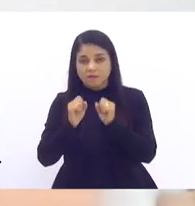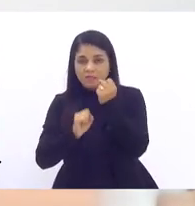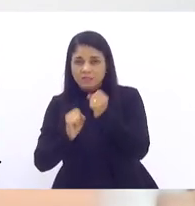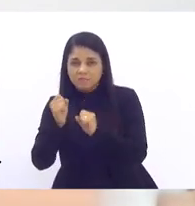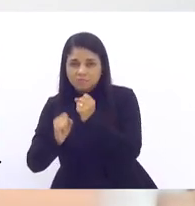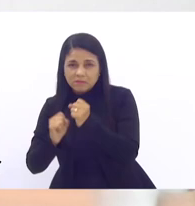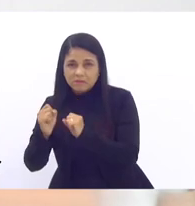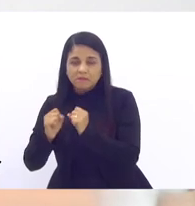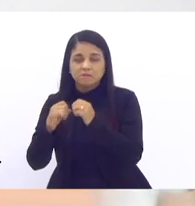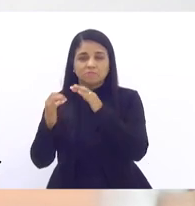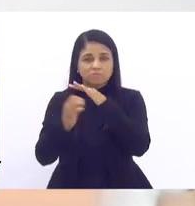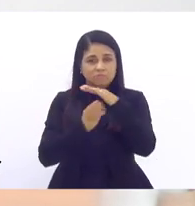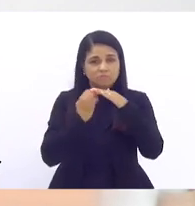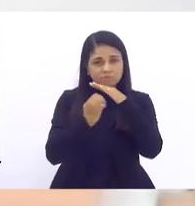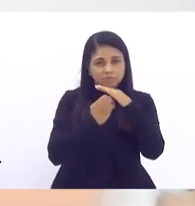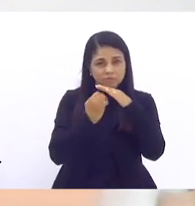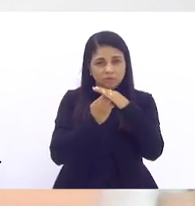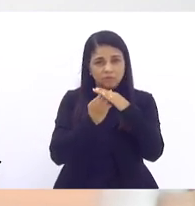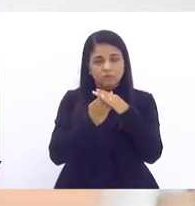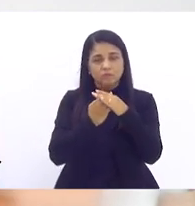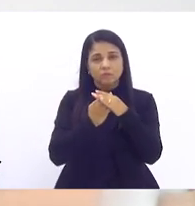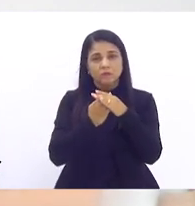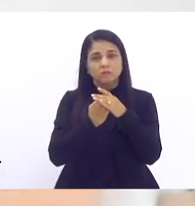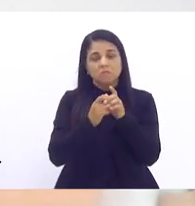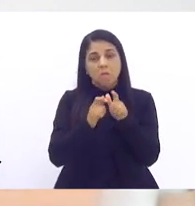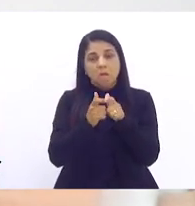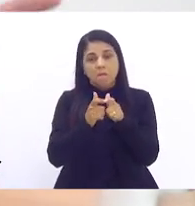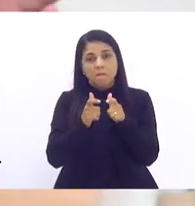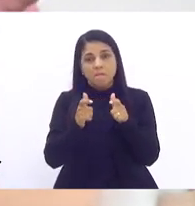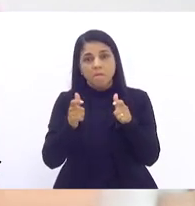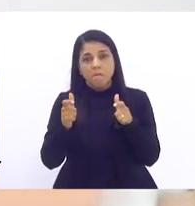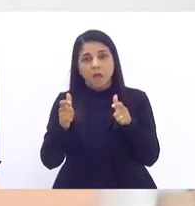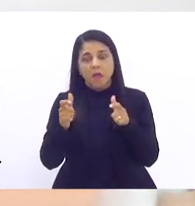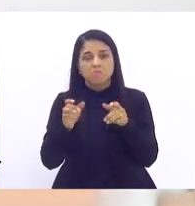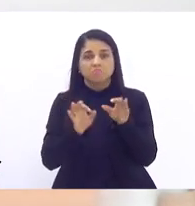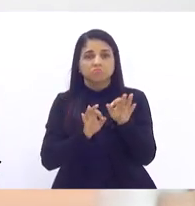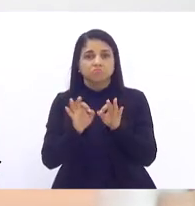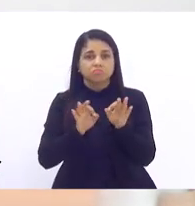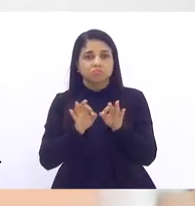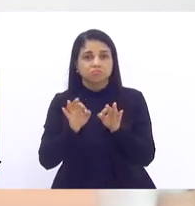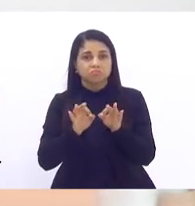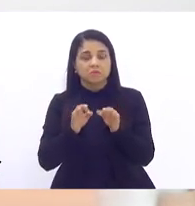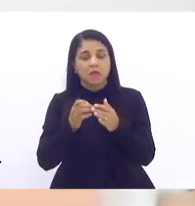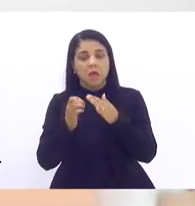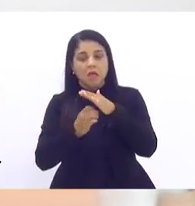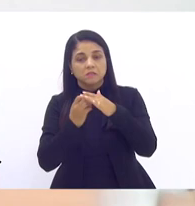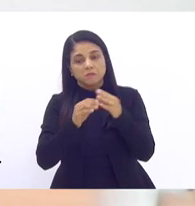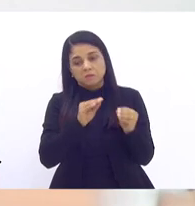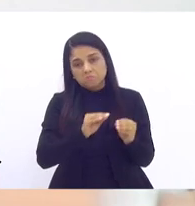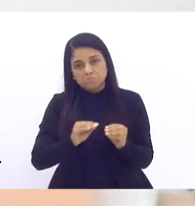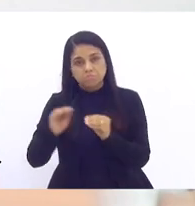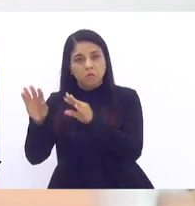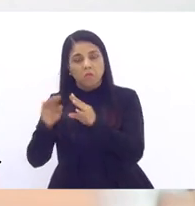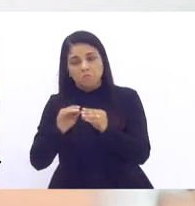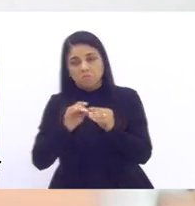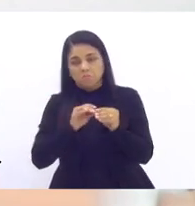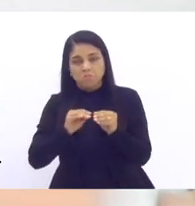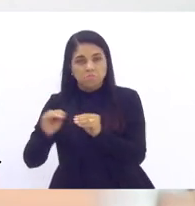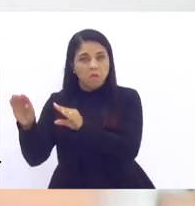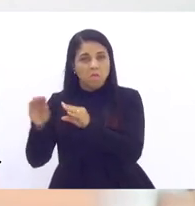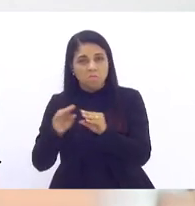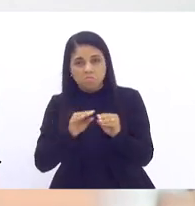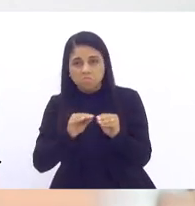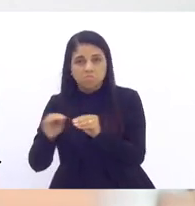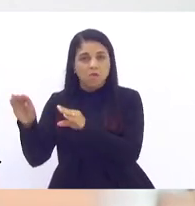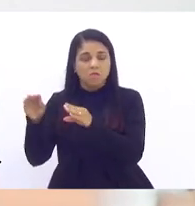em volta das empresas é aconteceram um crescimento desordenado muito grande hoje todas essas empresas acabaram indo embora e só ficou para nós